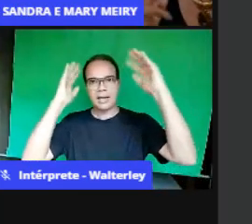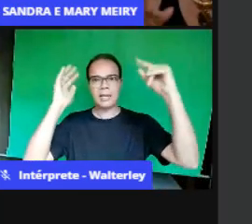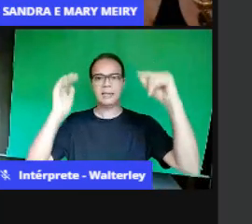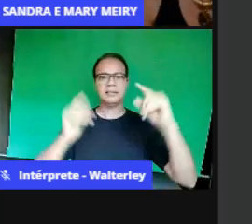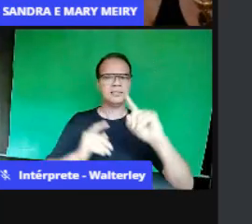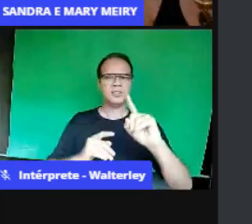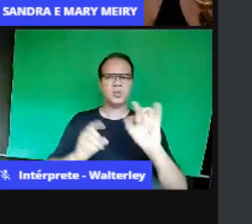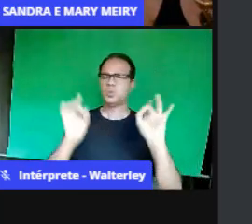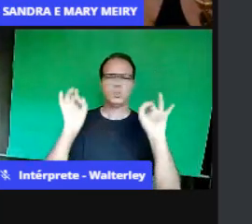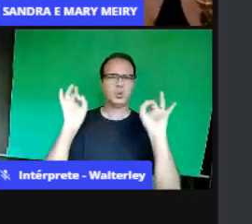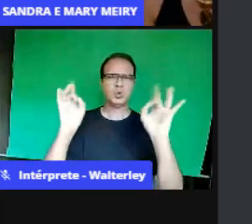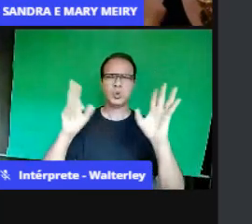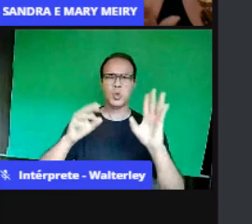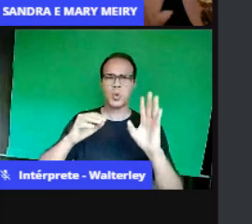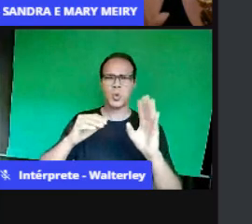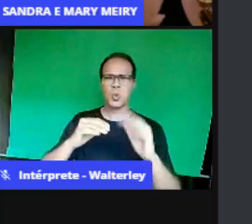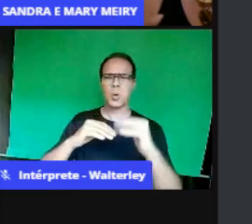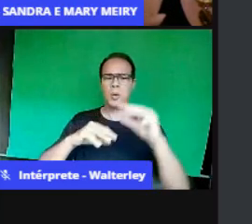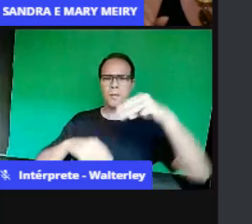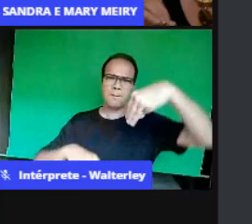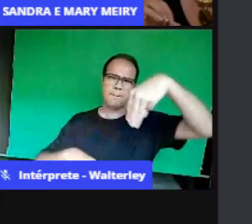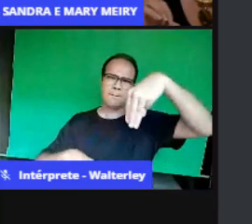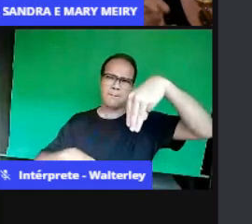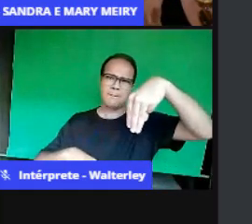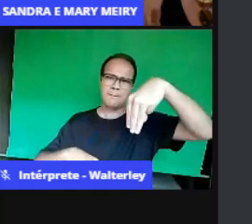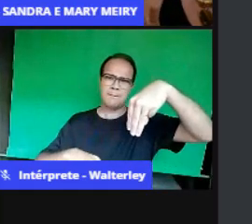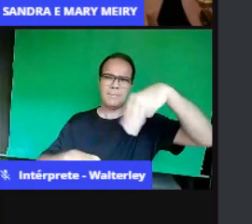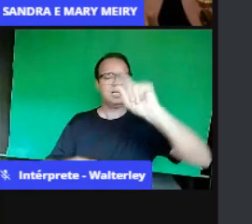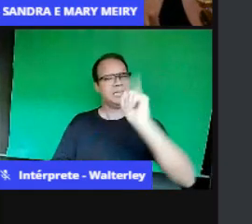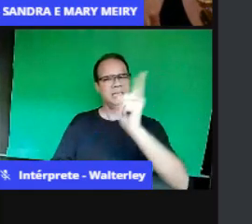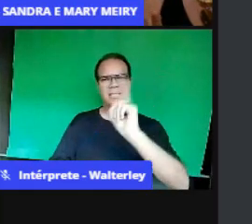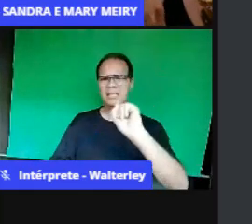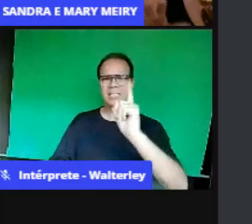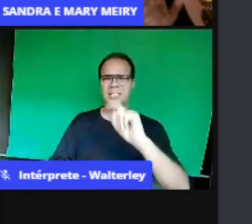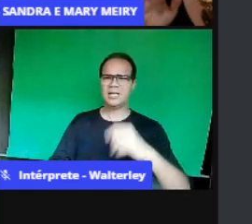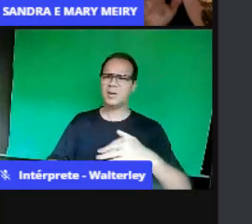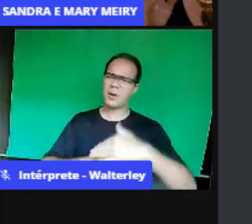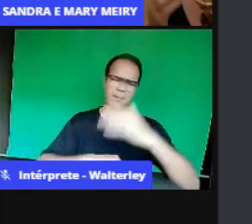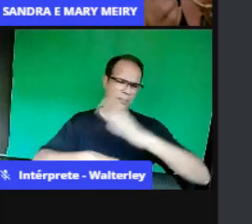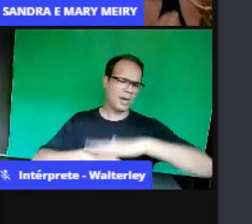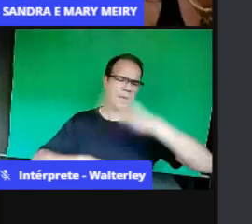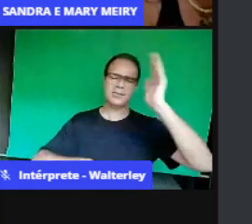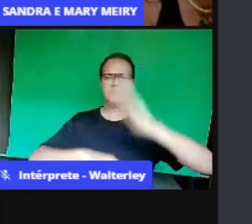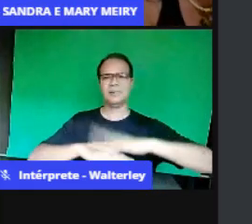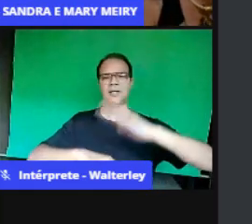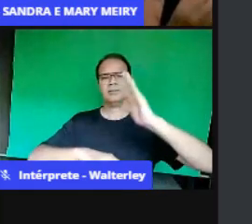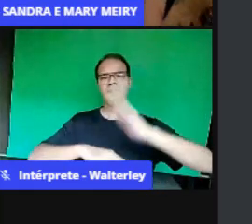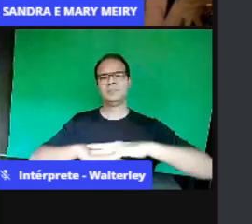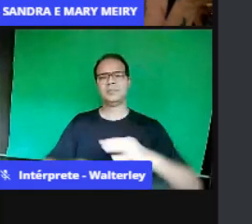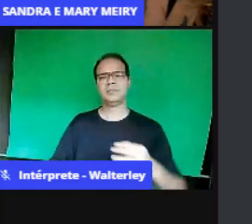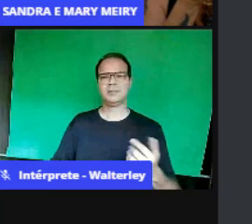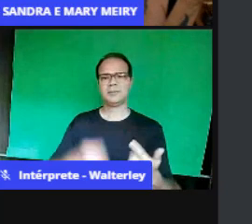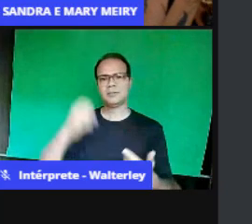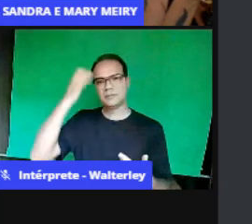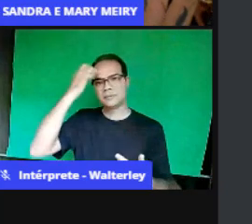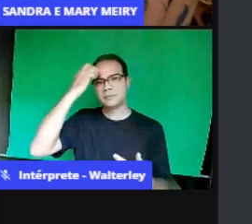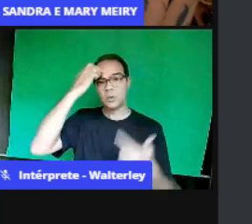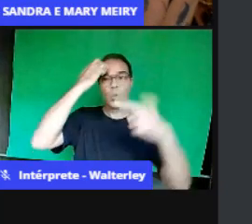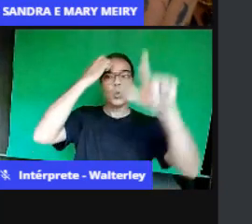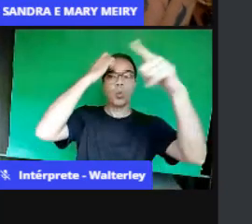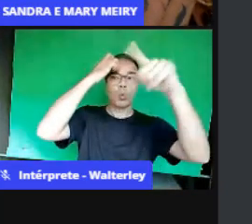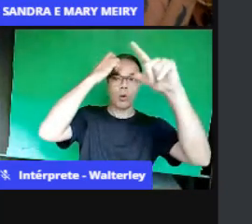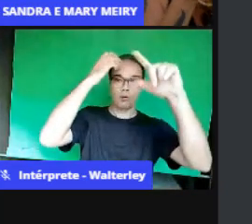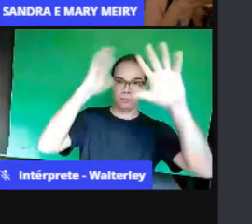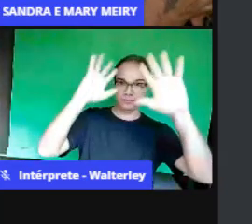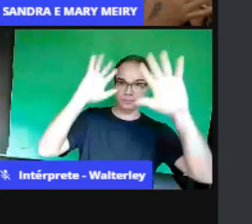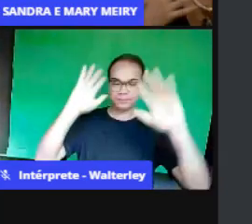questão matemática. Pode passar, pode descer um pouquinho. Descendo aqui, a gente vai para a psicomotricidade,